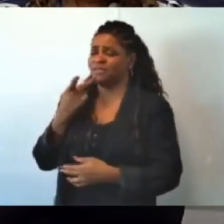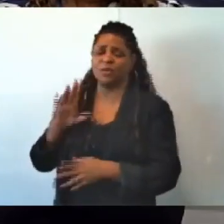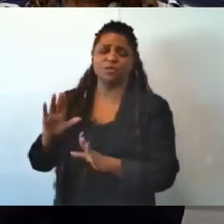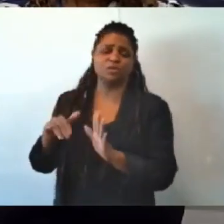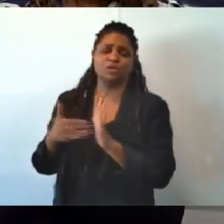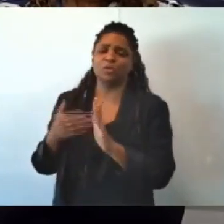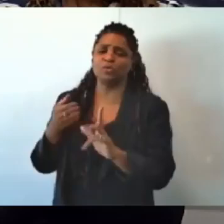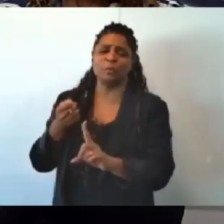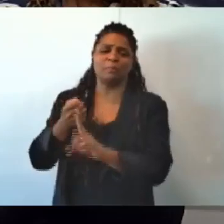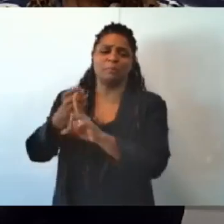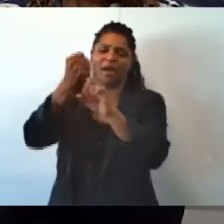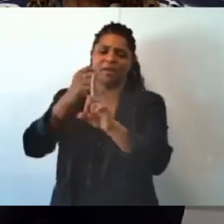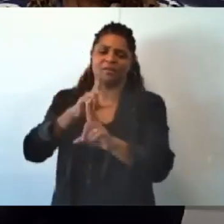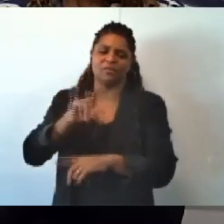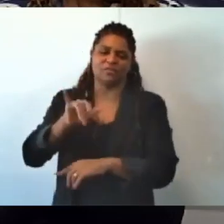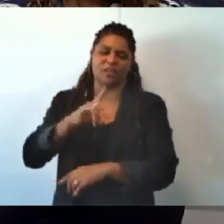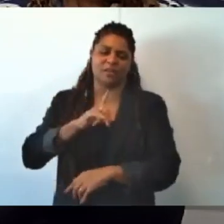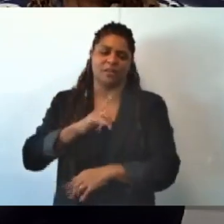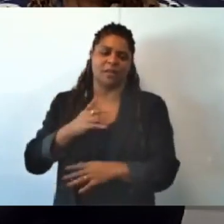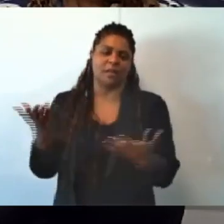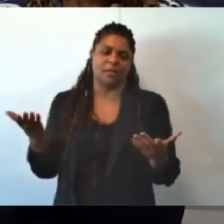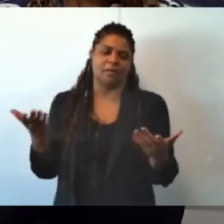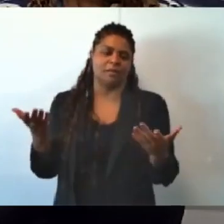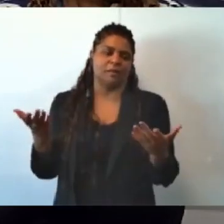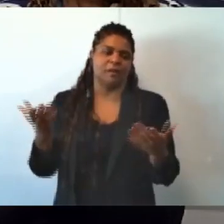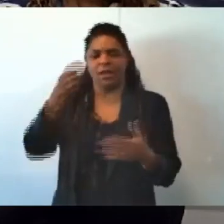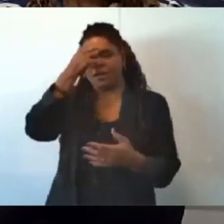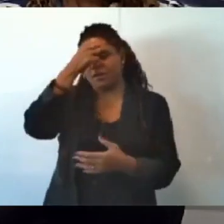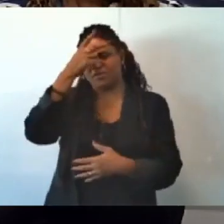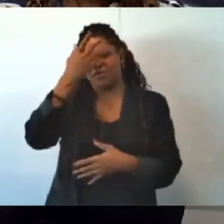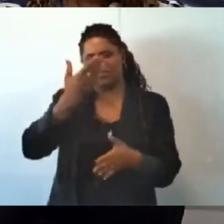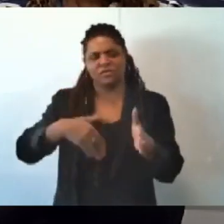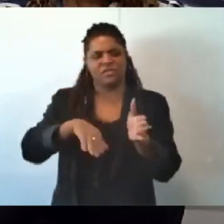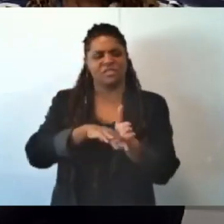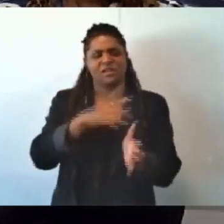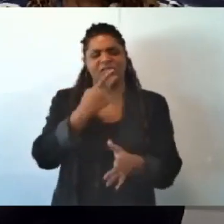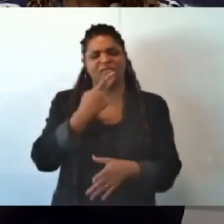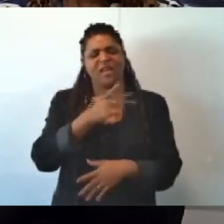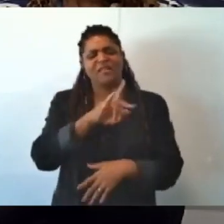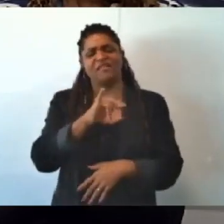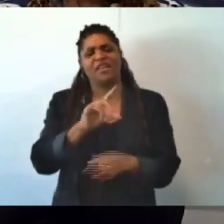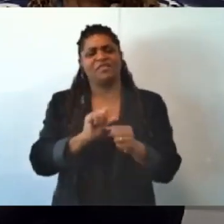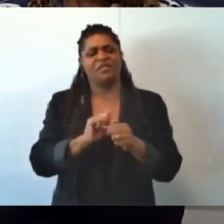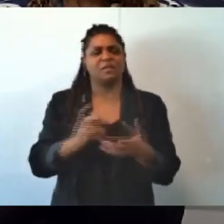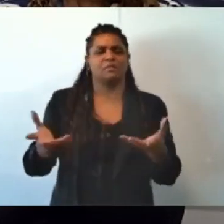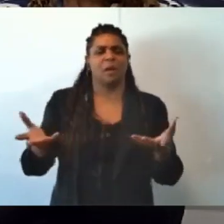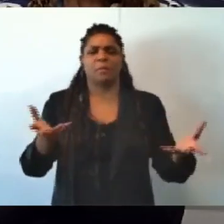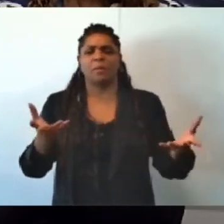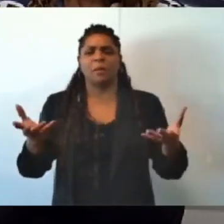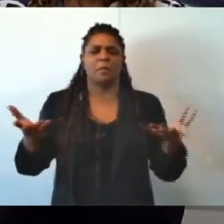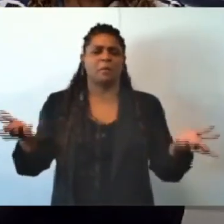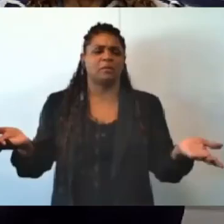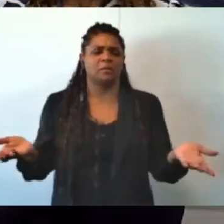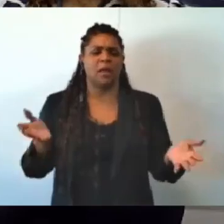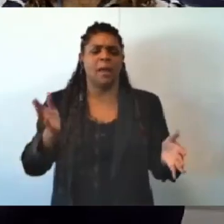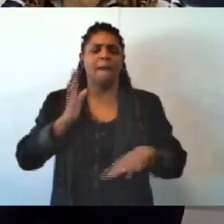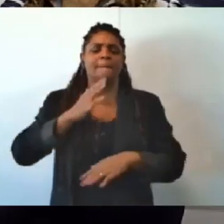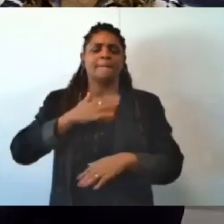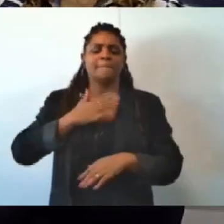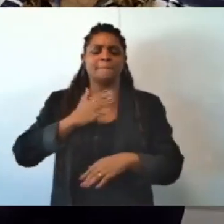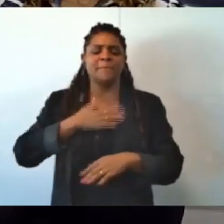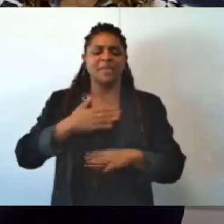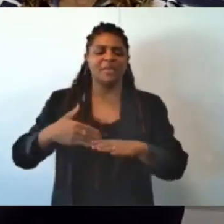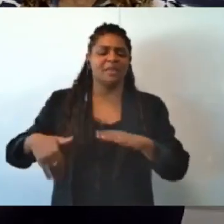nós vamos meter isso aqui, vamos fazer isso na Sapucaí, que não sei o que tem. Na minha rua tem uma